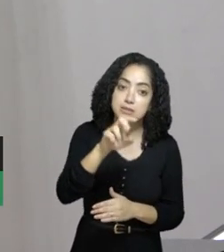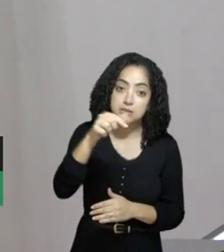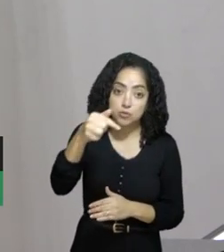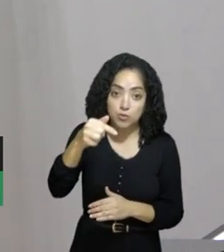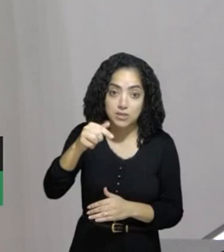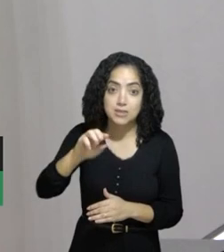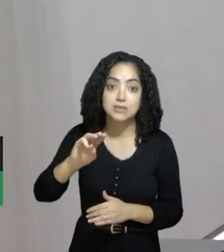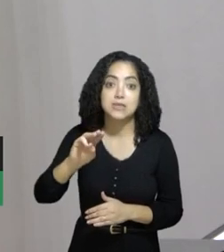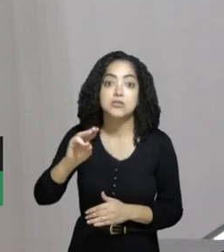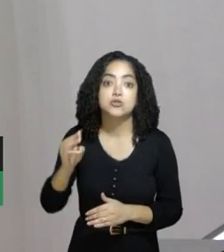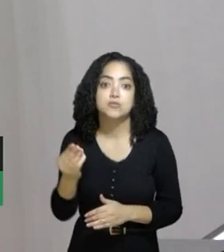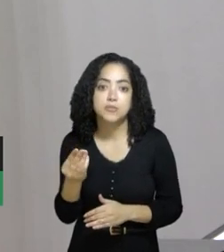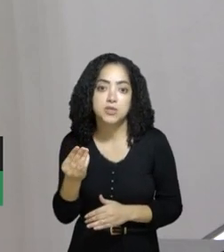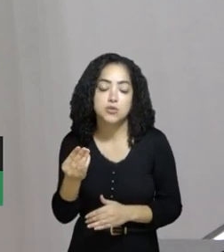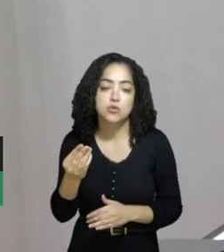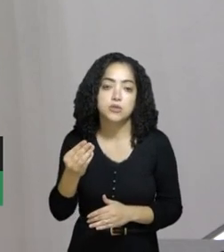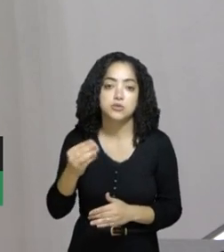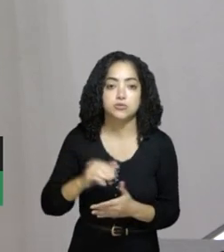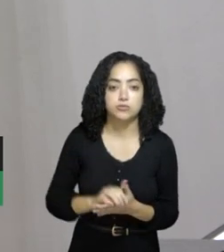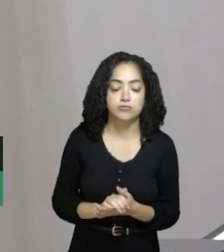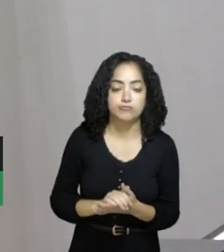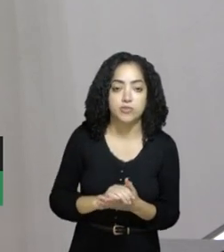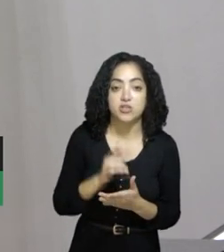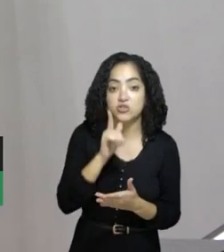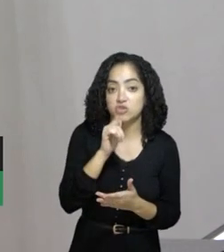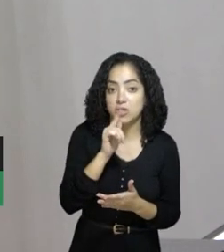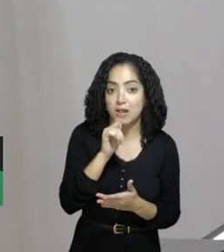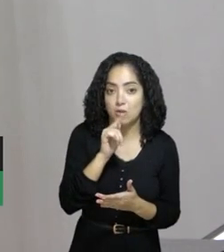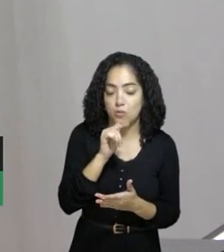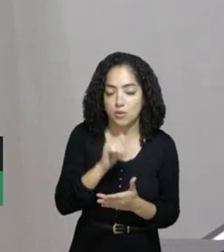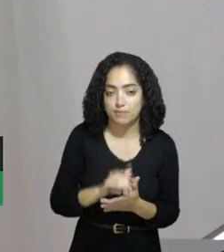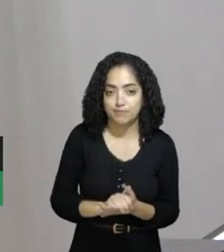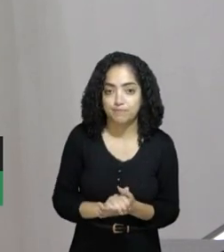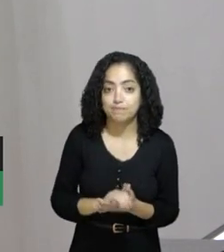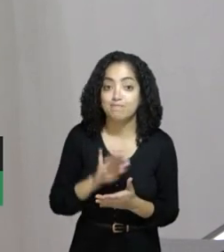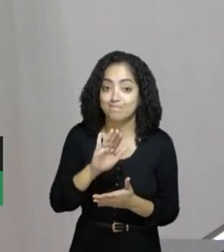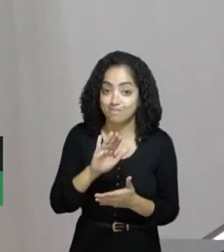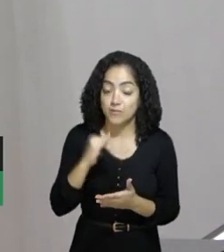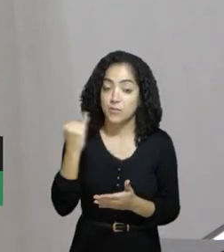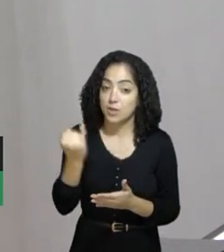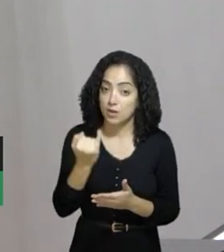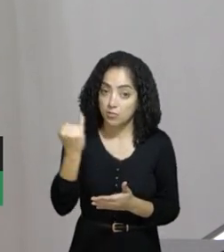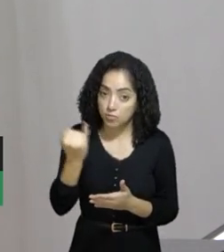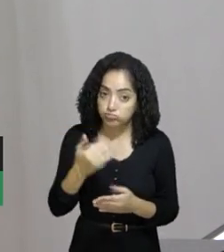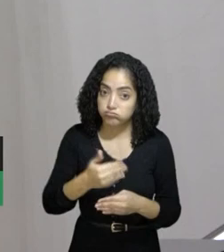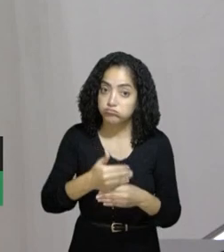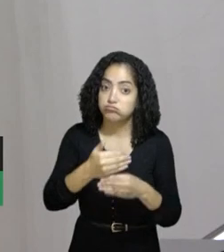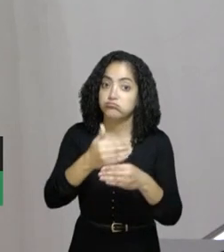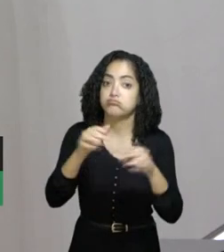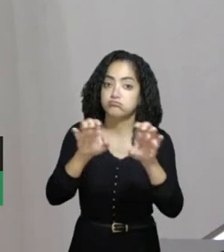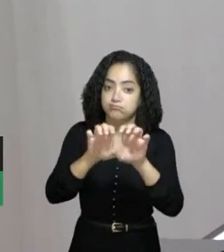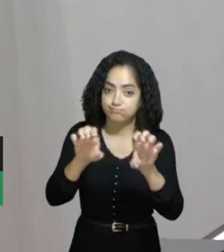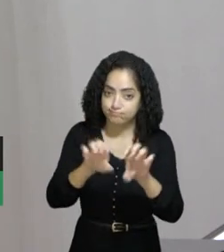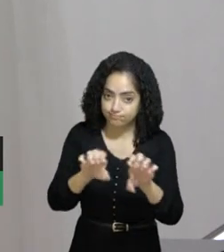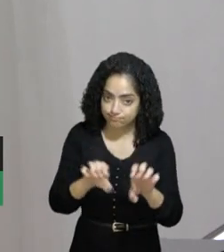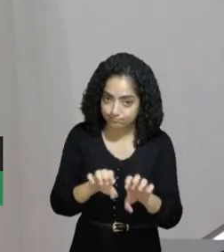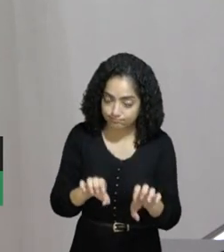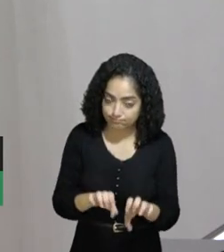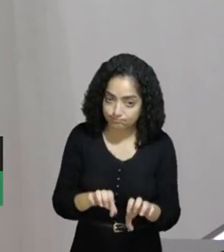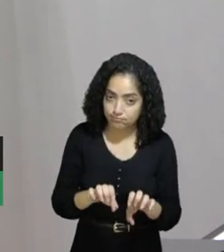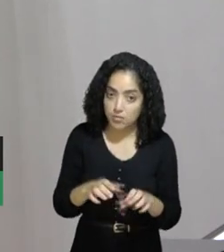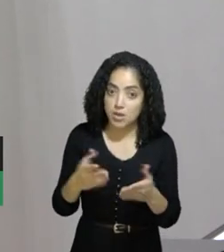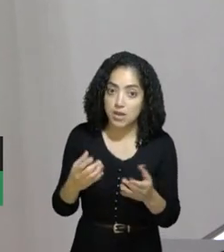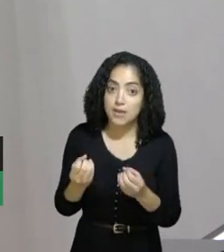de metros cúbicos de água. É importante lembrar que estamos falando de uma estrutura que foi construída e entregue